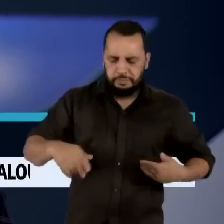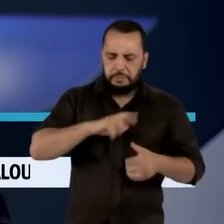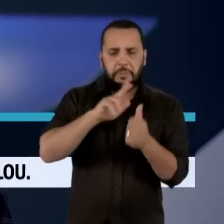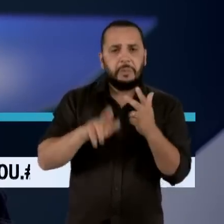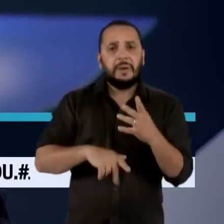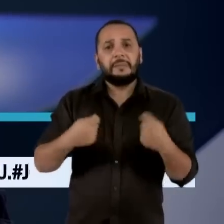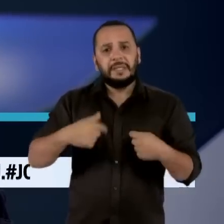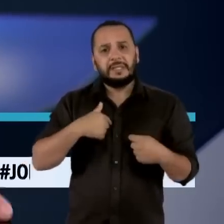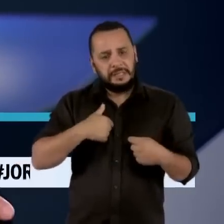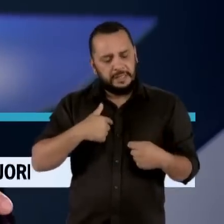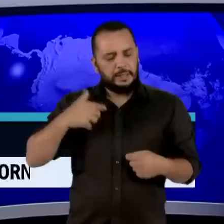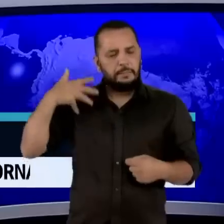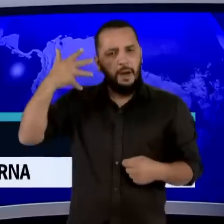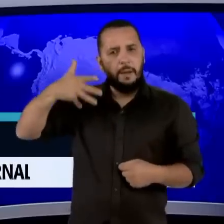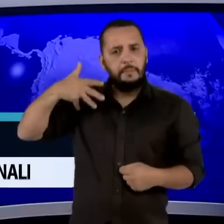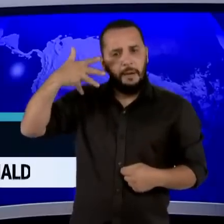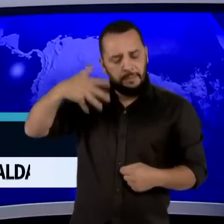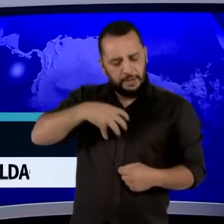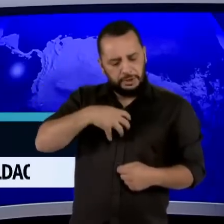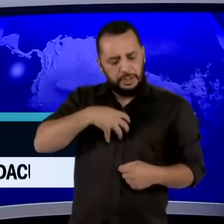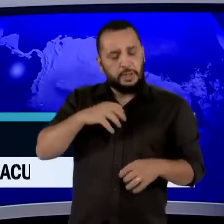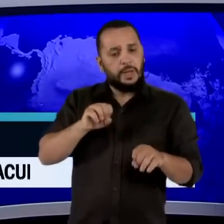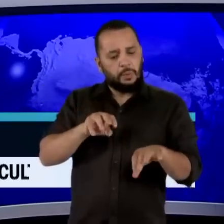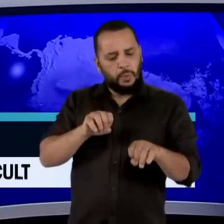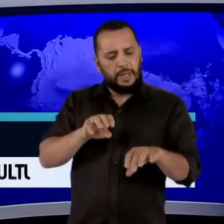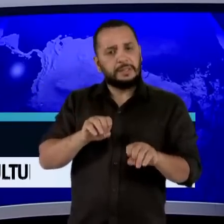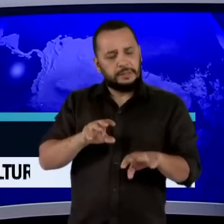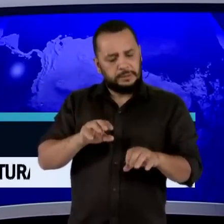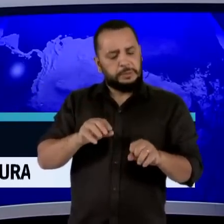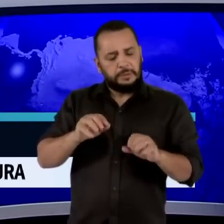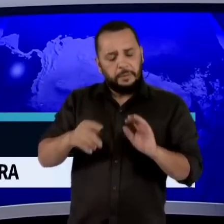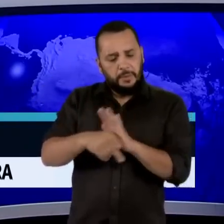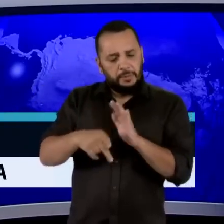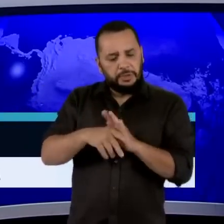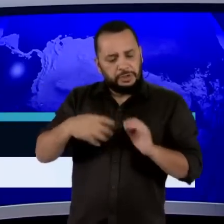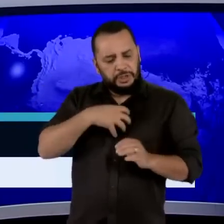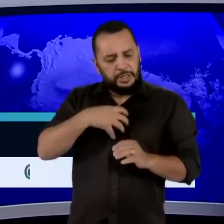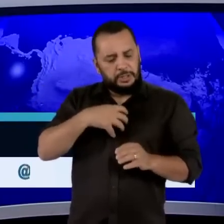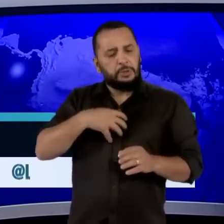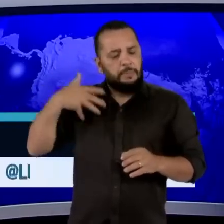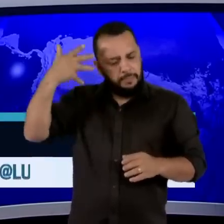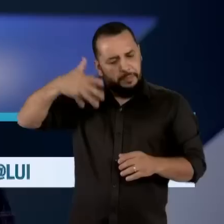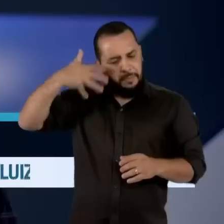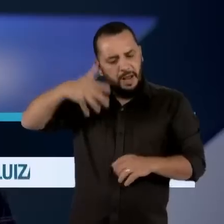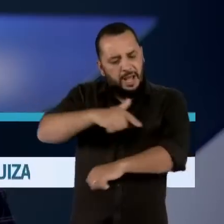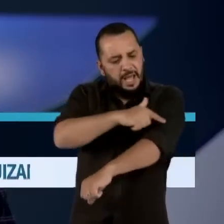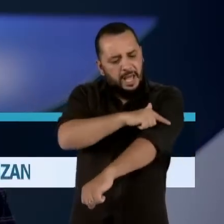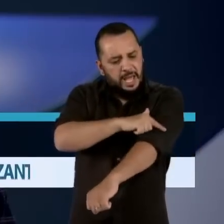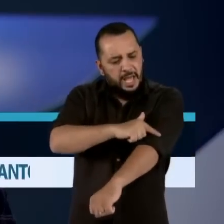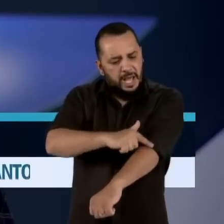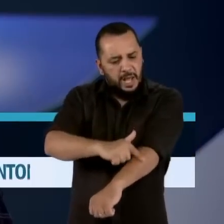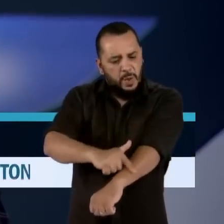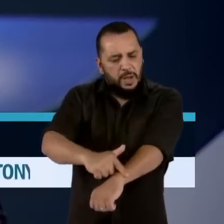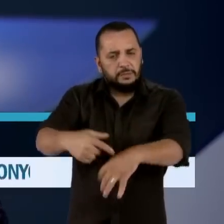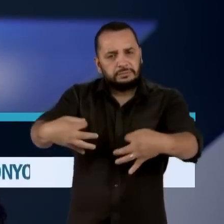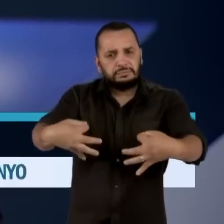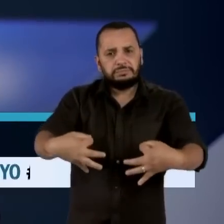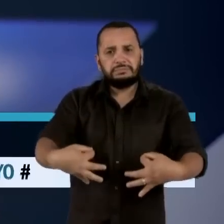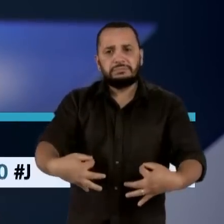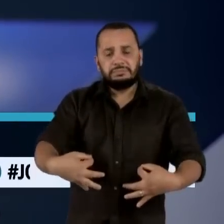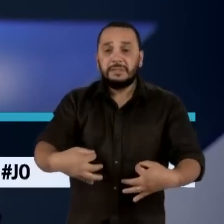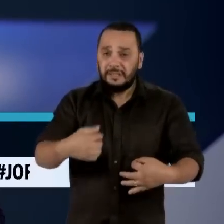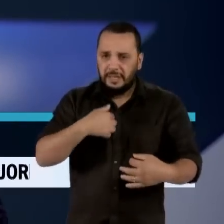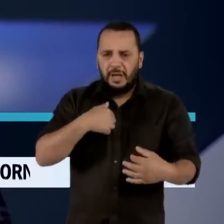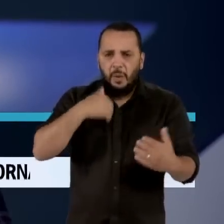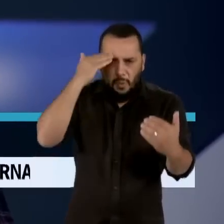Mesmo que os temas sejam duros, como ele colocou, alguns, inclusive, eu concordo, né? Eu concordo, por exemplo, quando